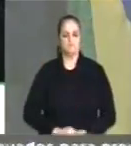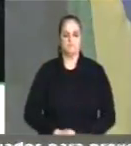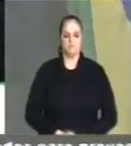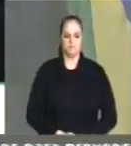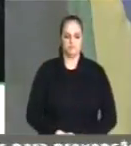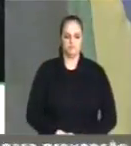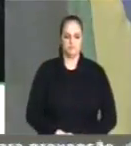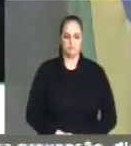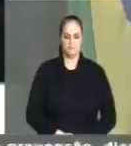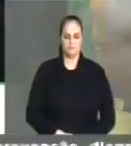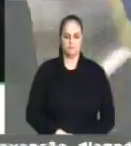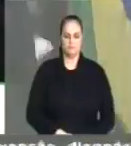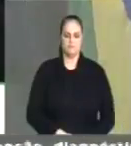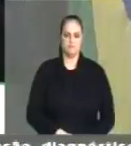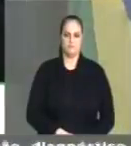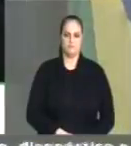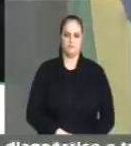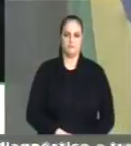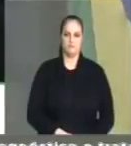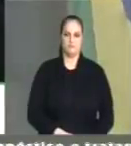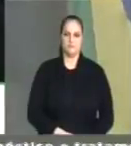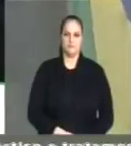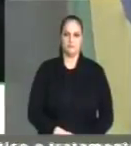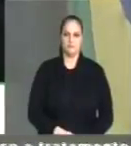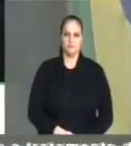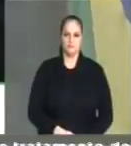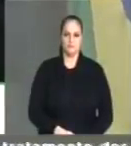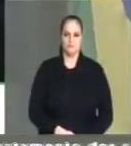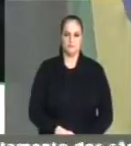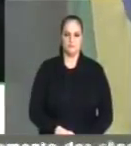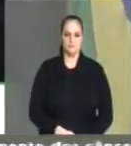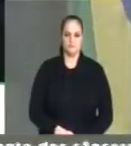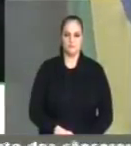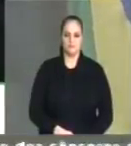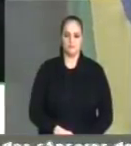Mas eu quero fazer homenagem